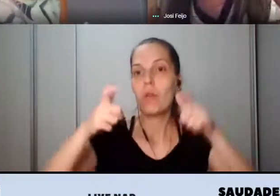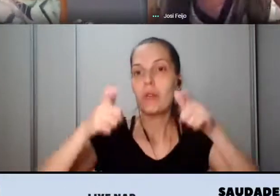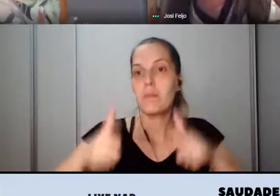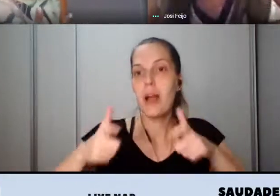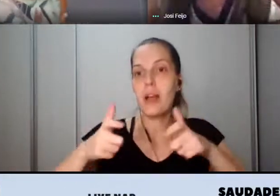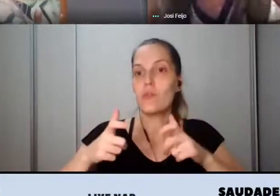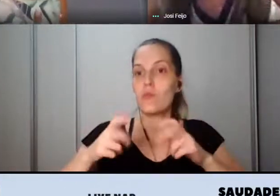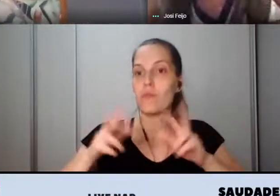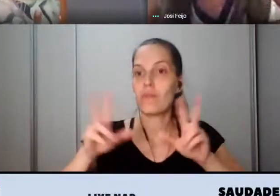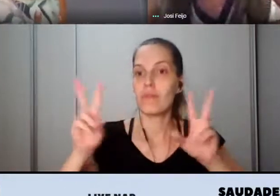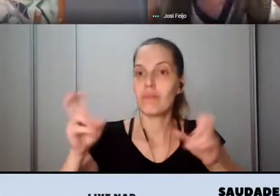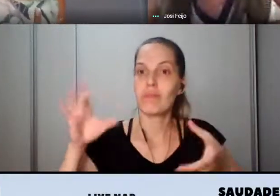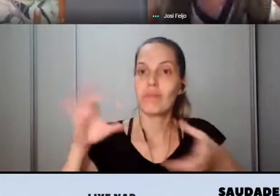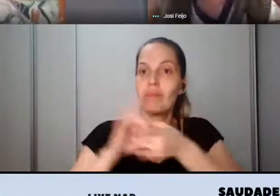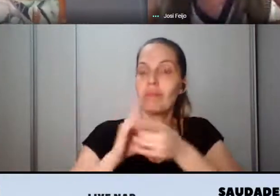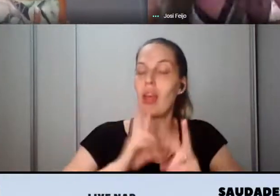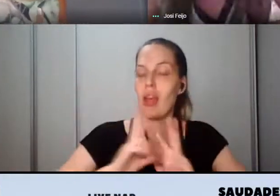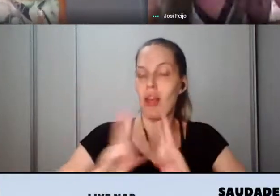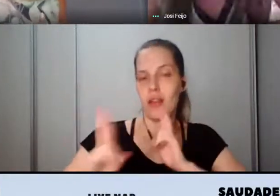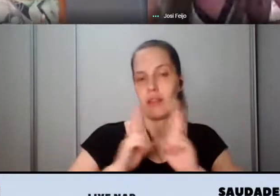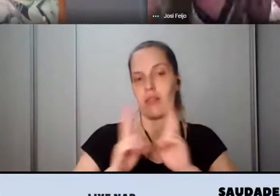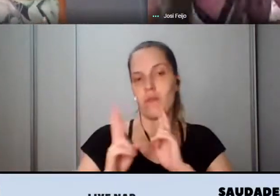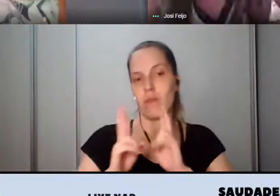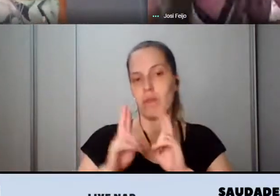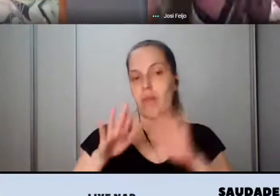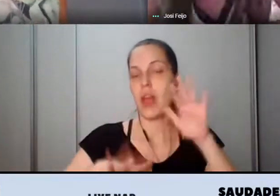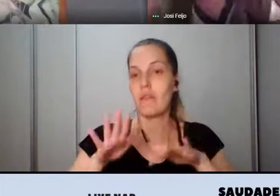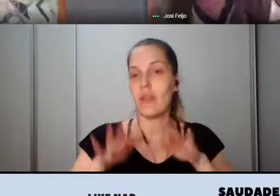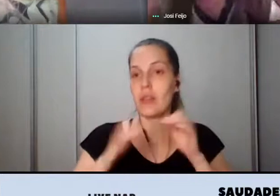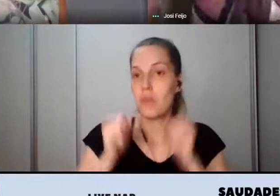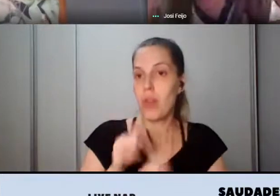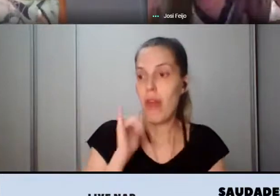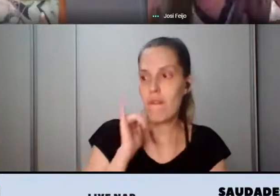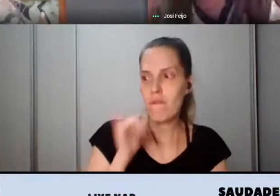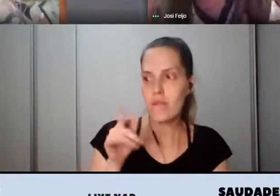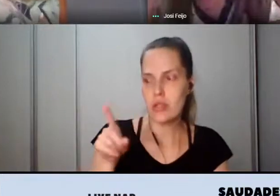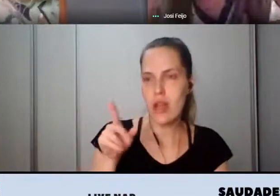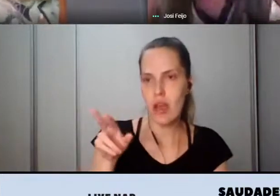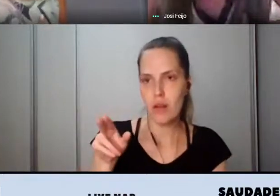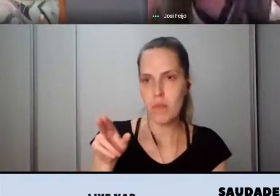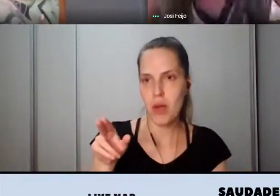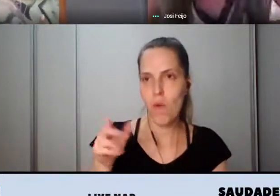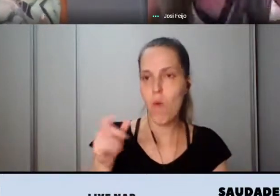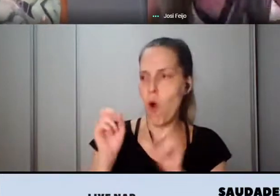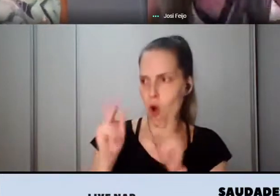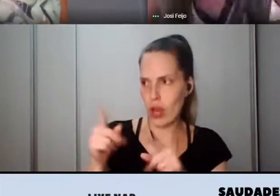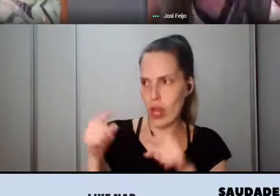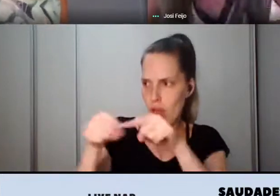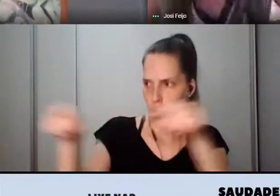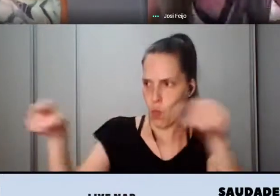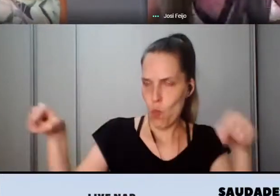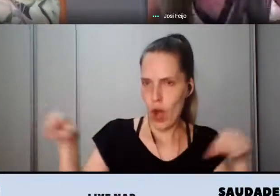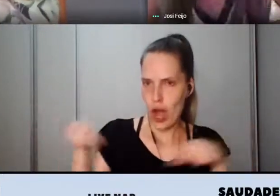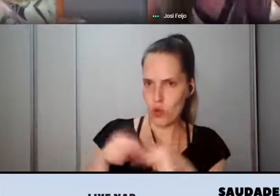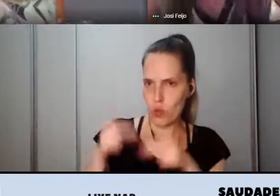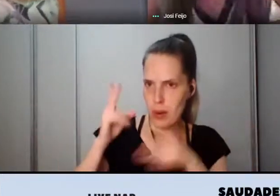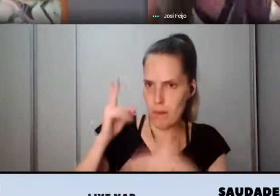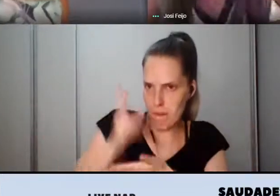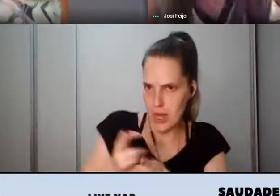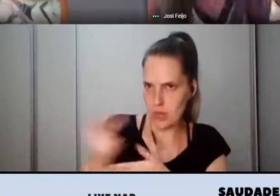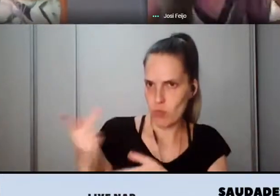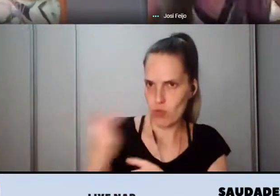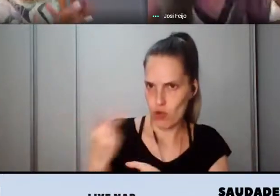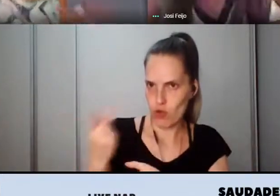Então, assim, às vezes poder dizer para o irmão, olha, eu divido o quarto contigo, mas assim, ó, os próximos